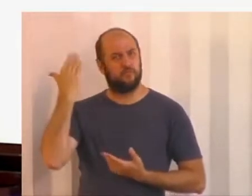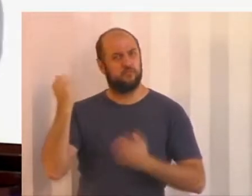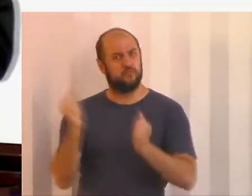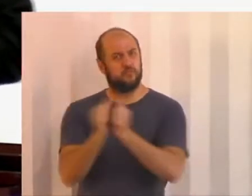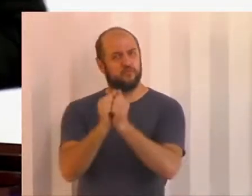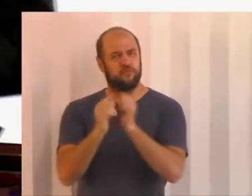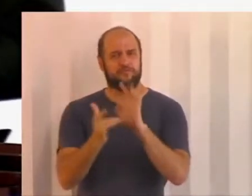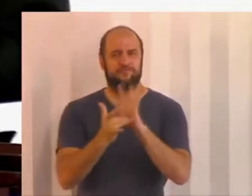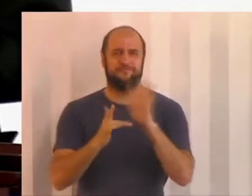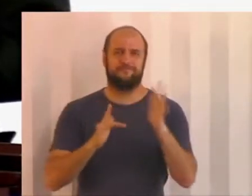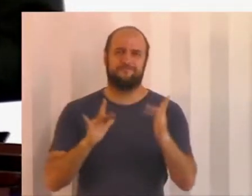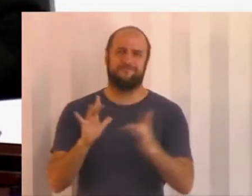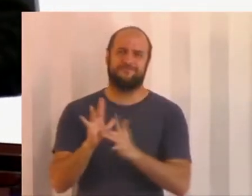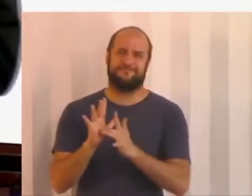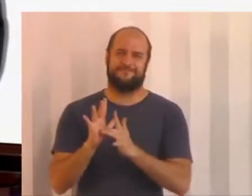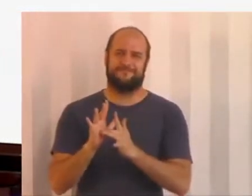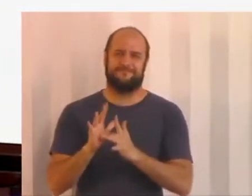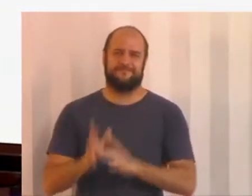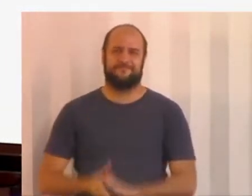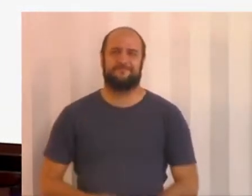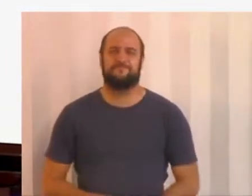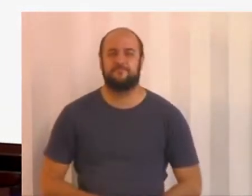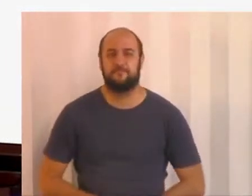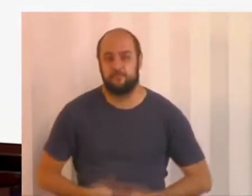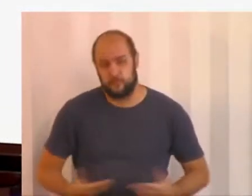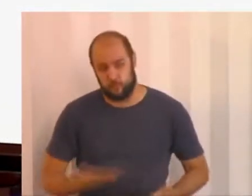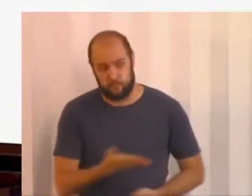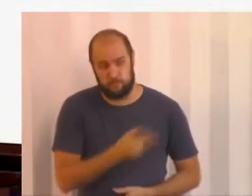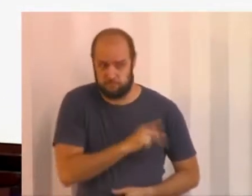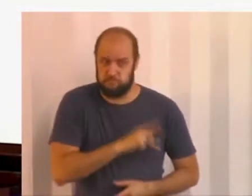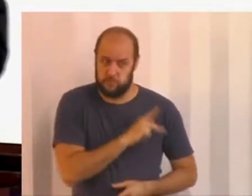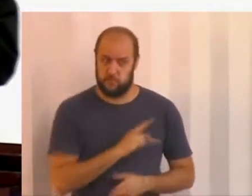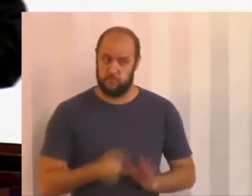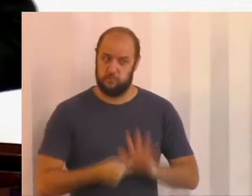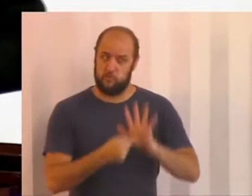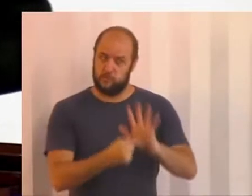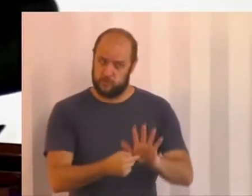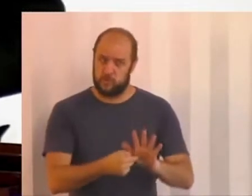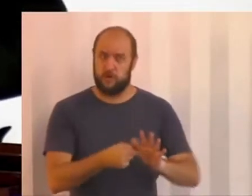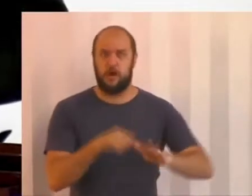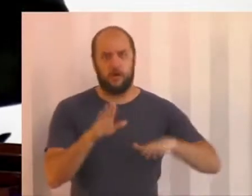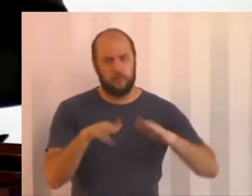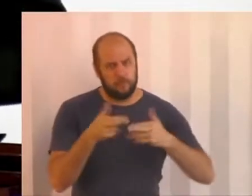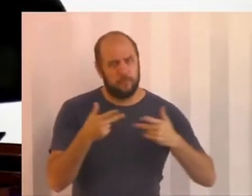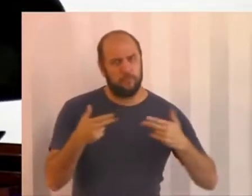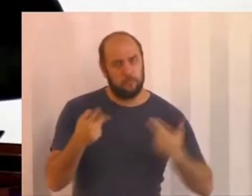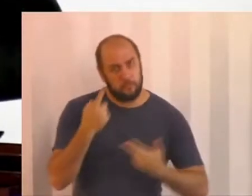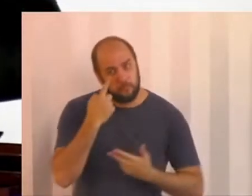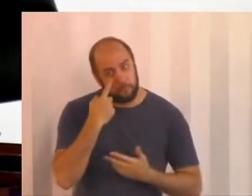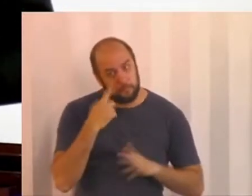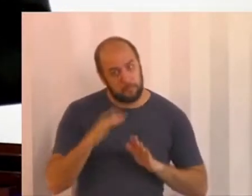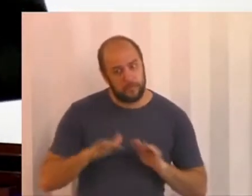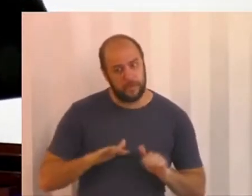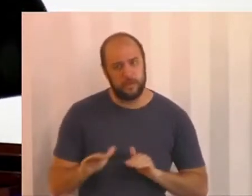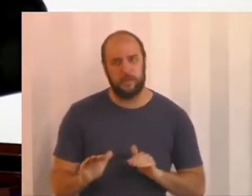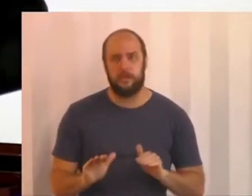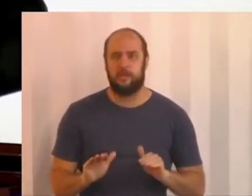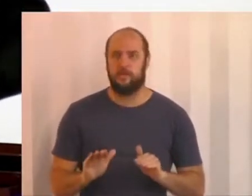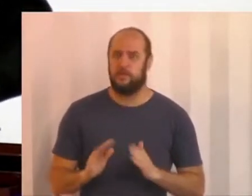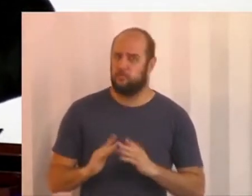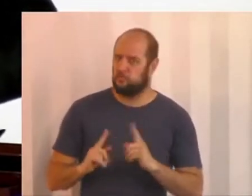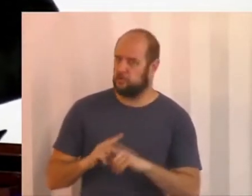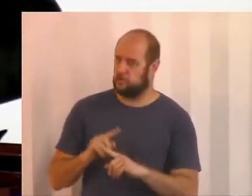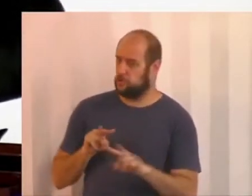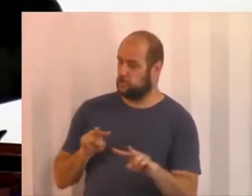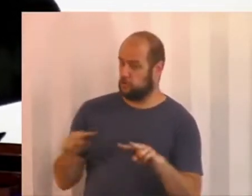Jesus. E depois ele vai mostrar que existe elementos perigosos rondando a igreja de